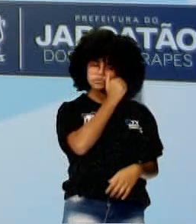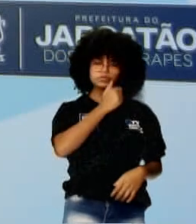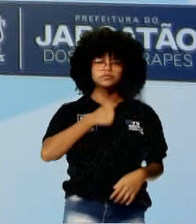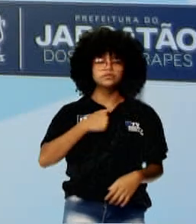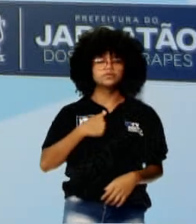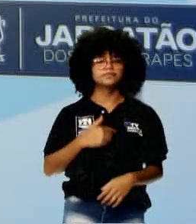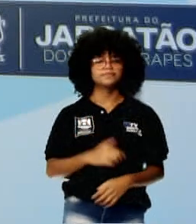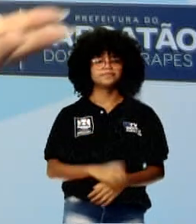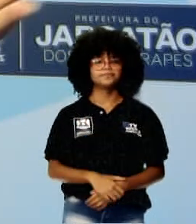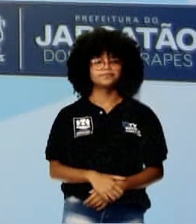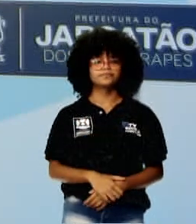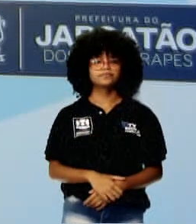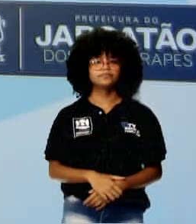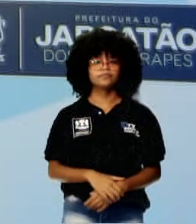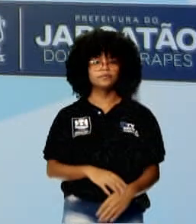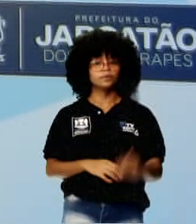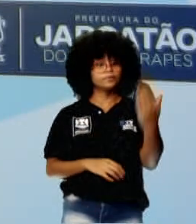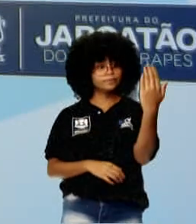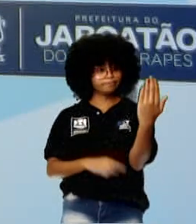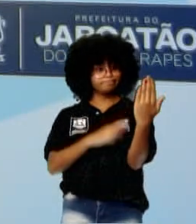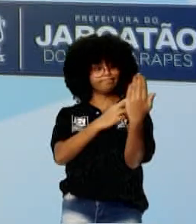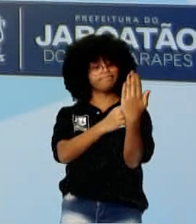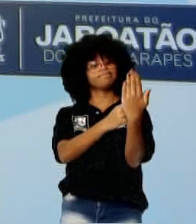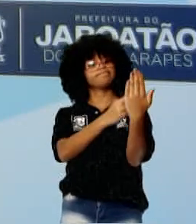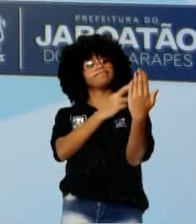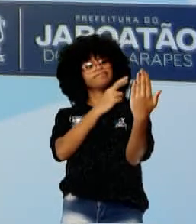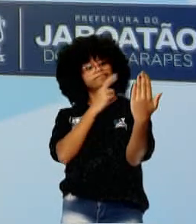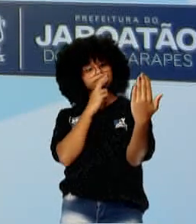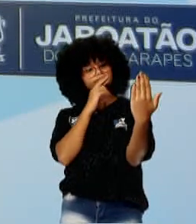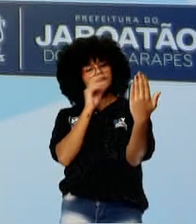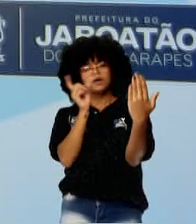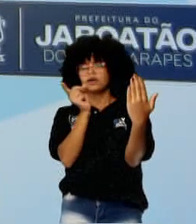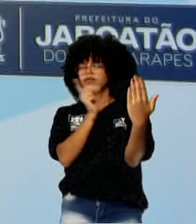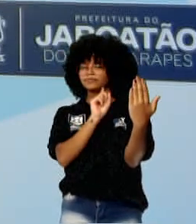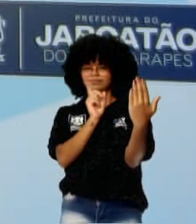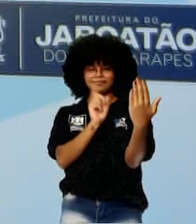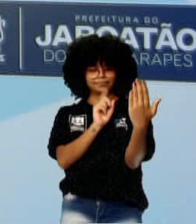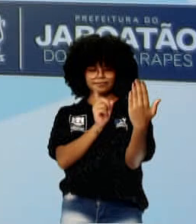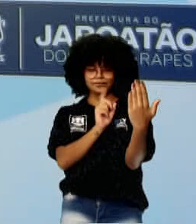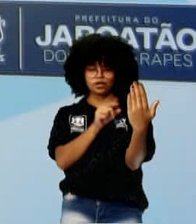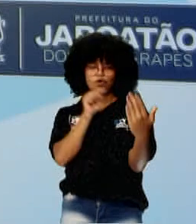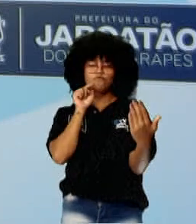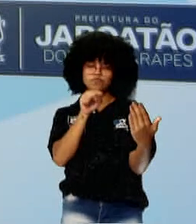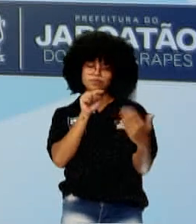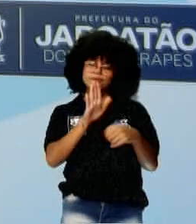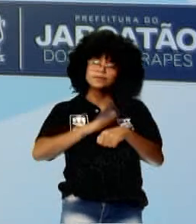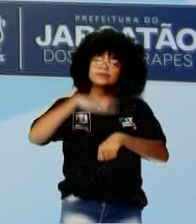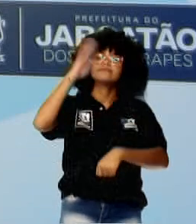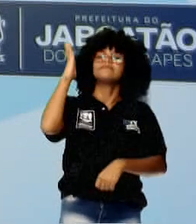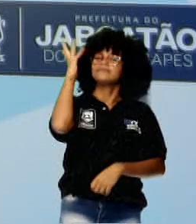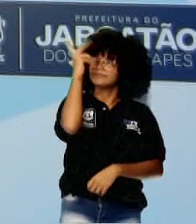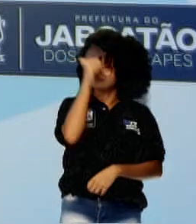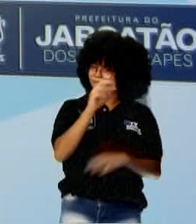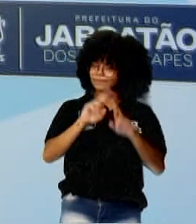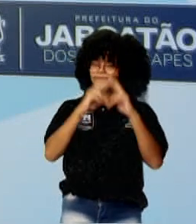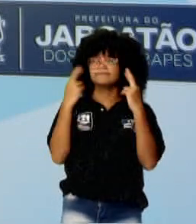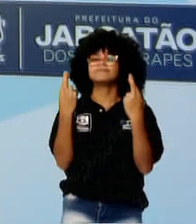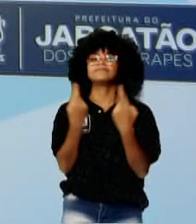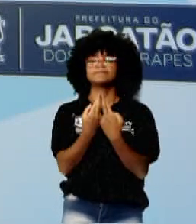que eu? E o espelho respondeu: não, minha rainha, tu és a mais bela do reino.